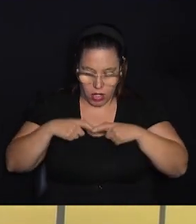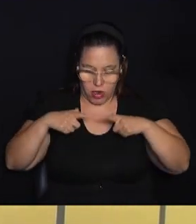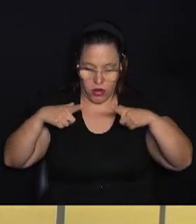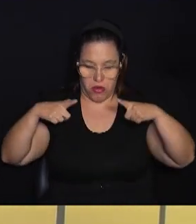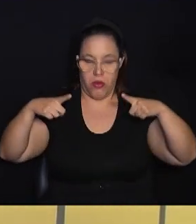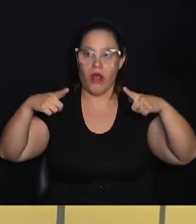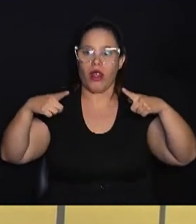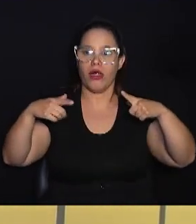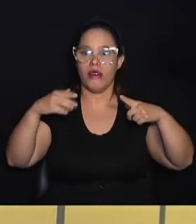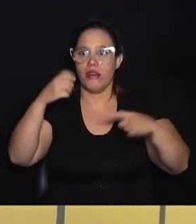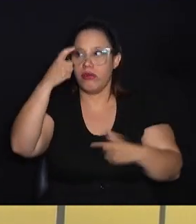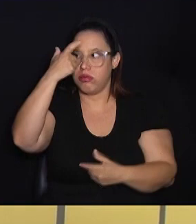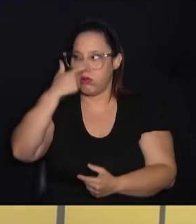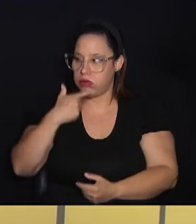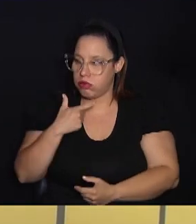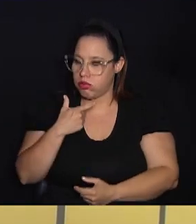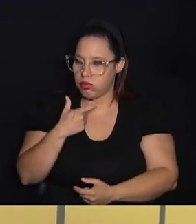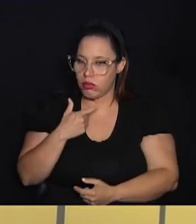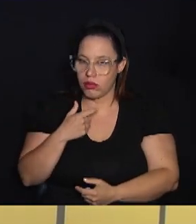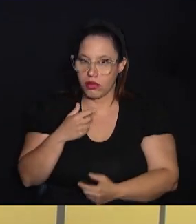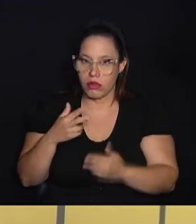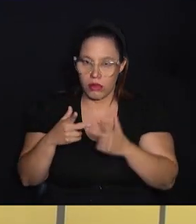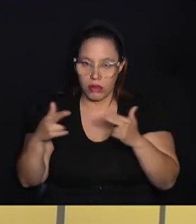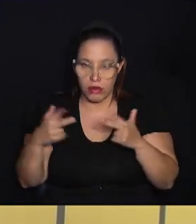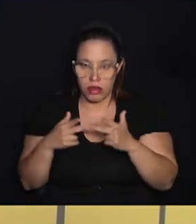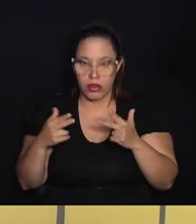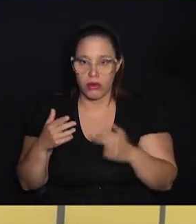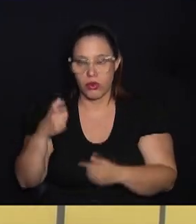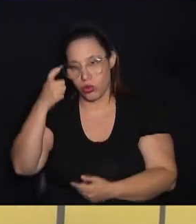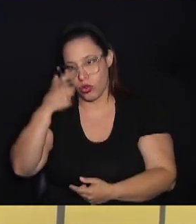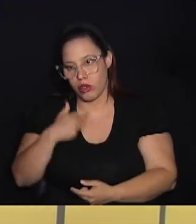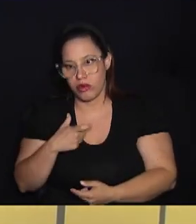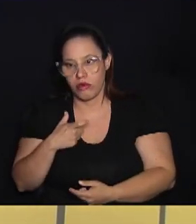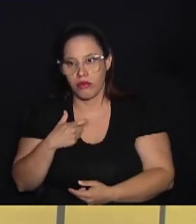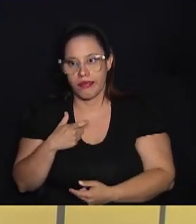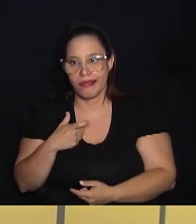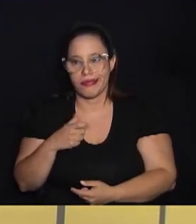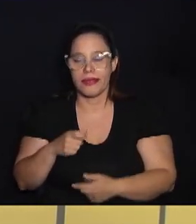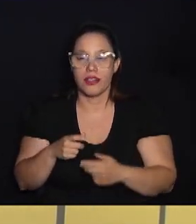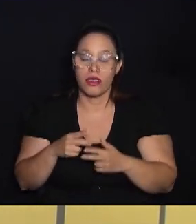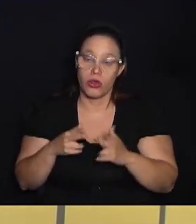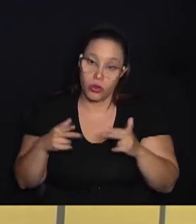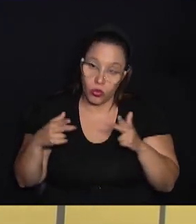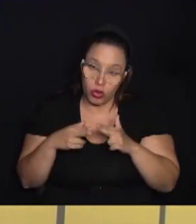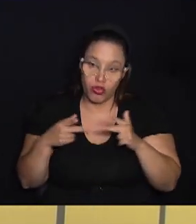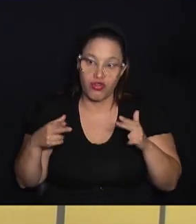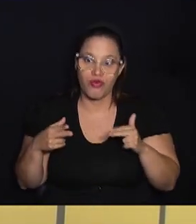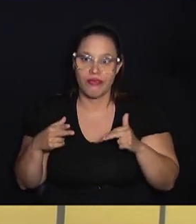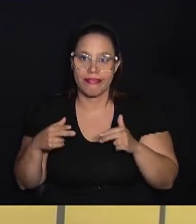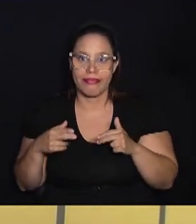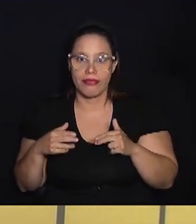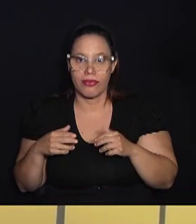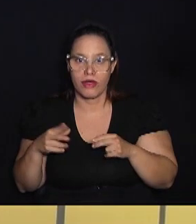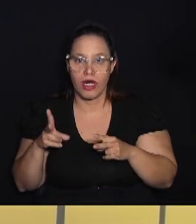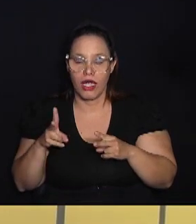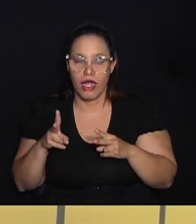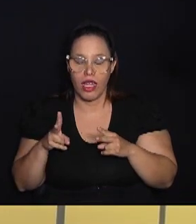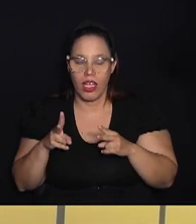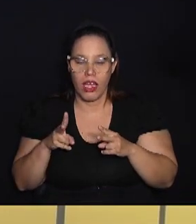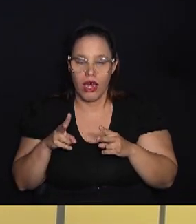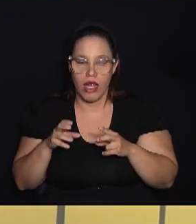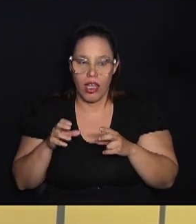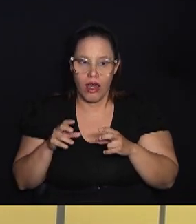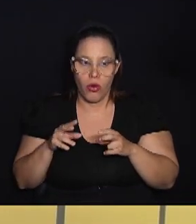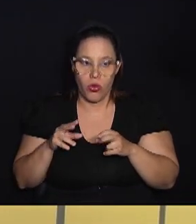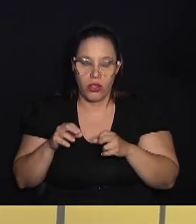verdade porque a única coisa que é diferente naquela prática sou eu todos os dias eu estou diferente porque a a sequência de exercício é parecida é